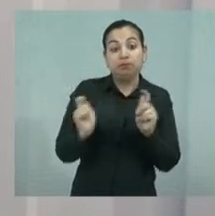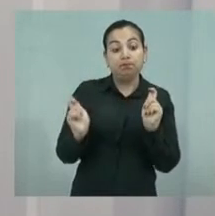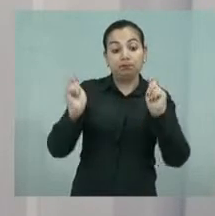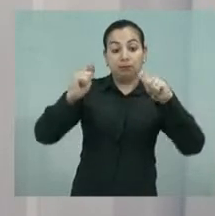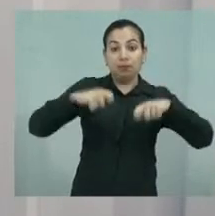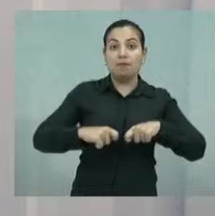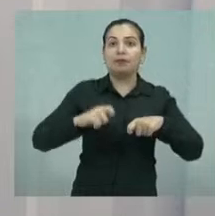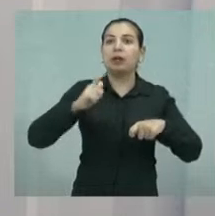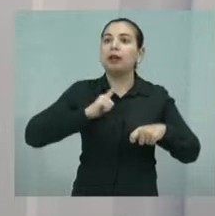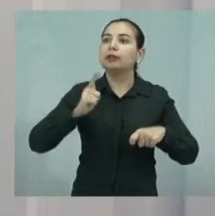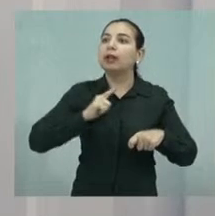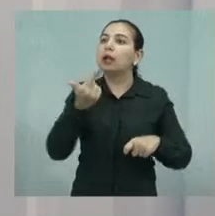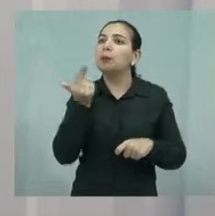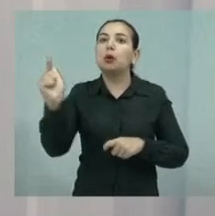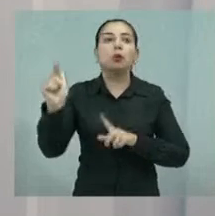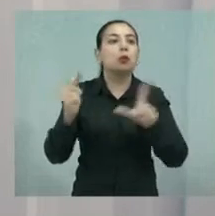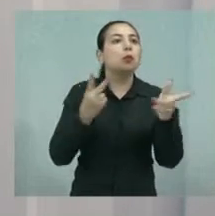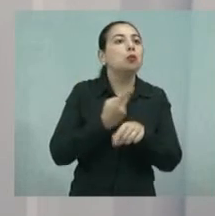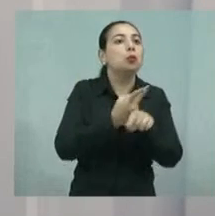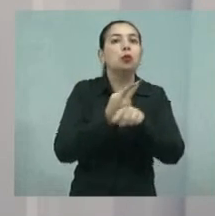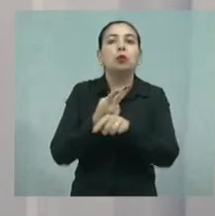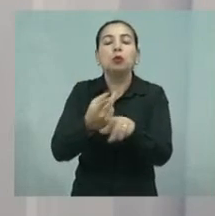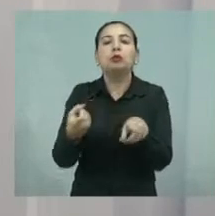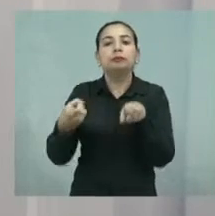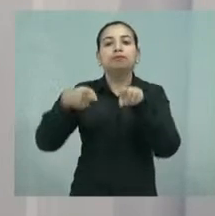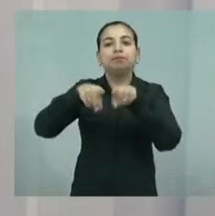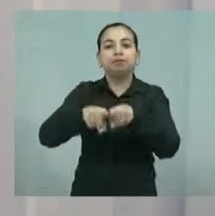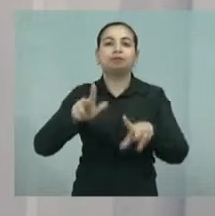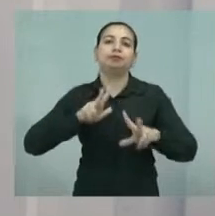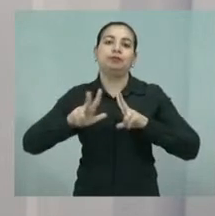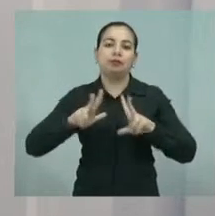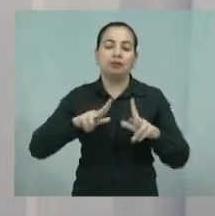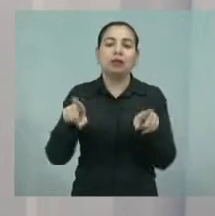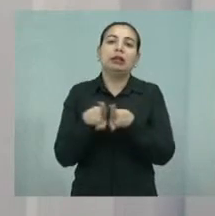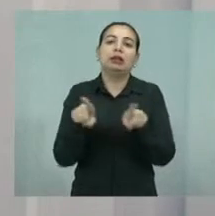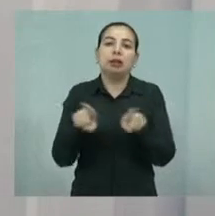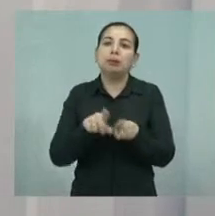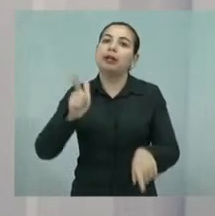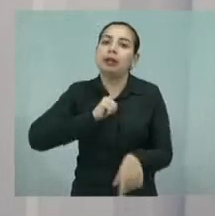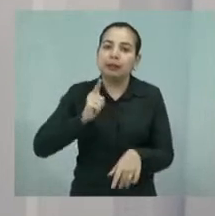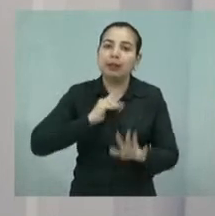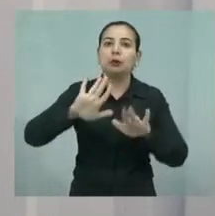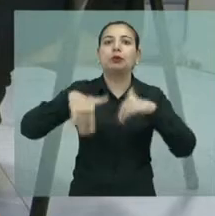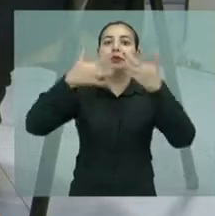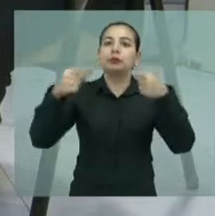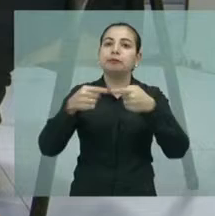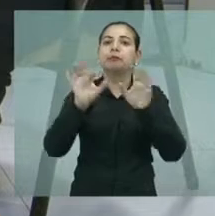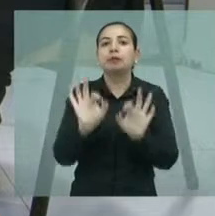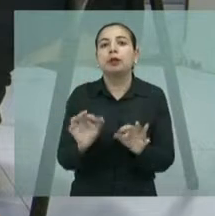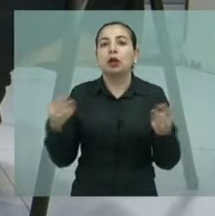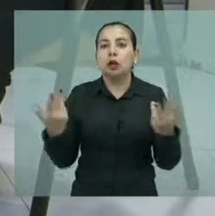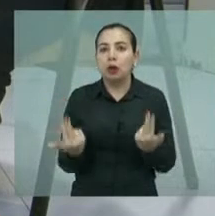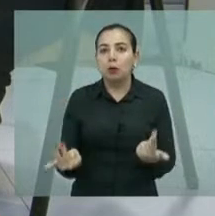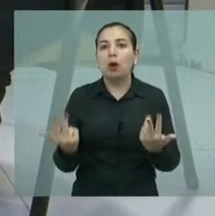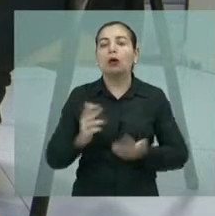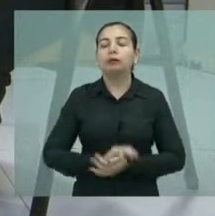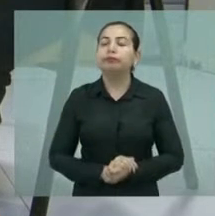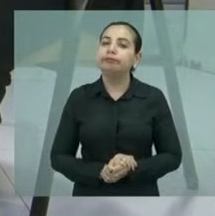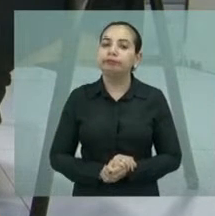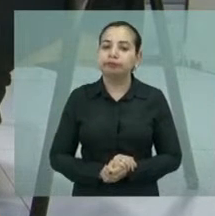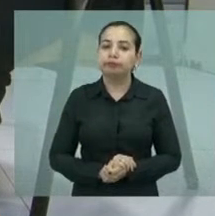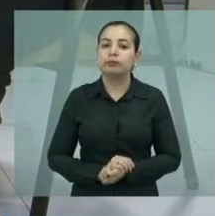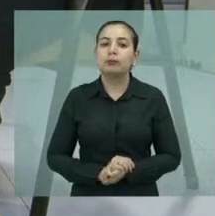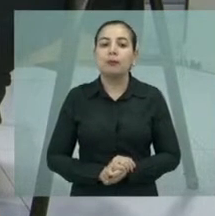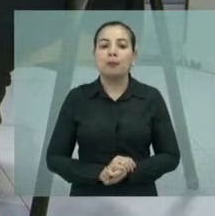desenvolver essas parcerias e outros temas relevantes aí no sentido desse tema de desenvolvimento. Muito bom. Agora, tem também